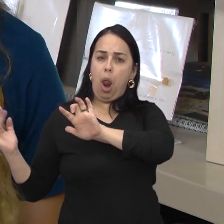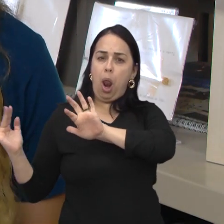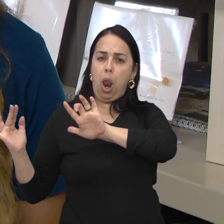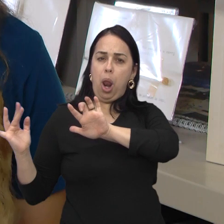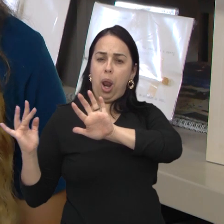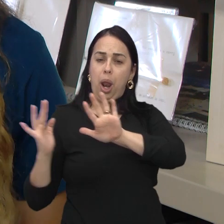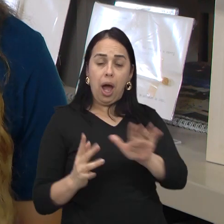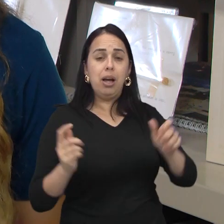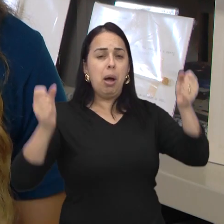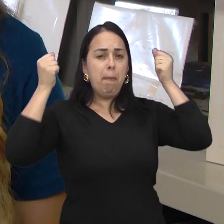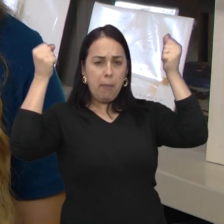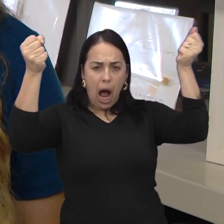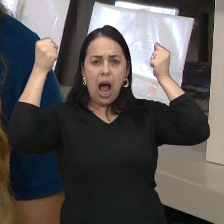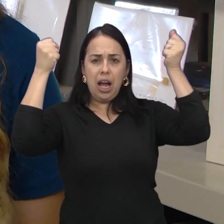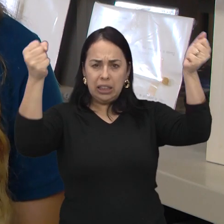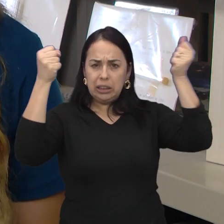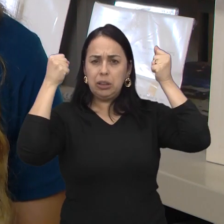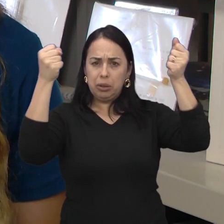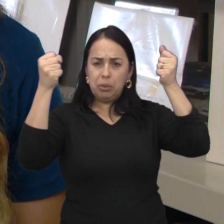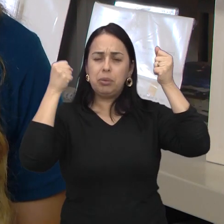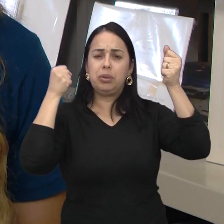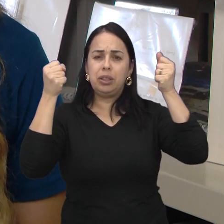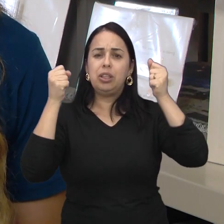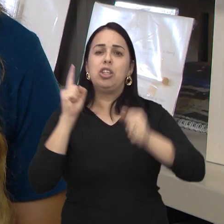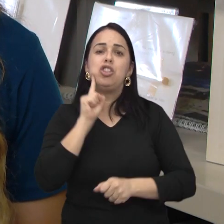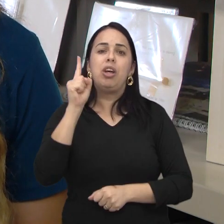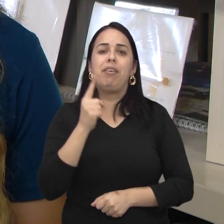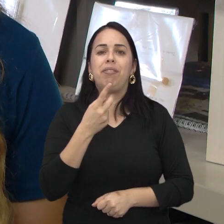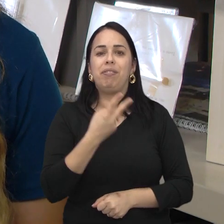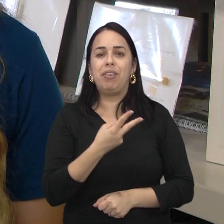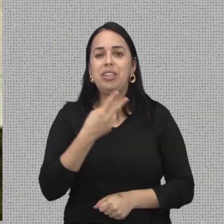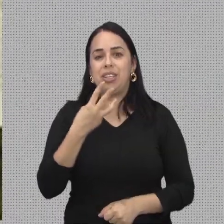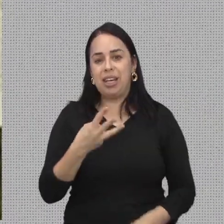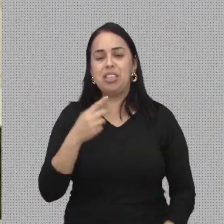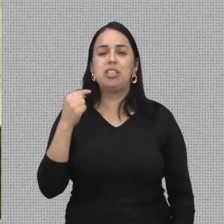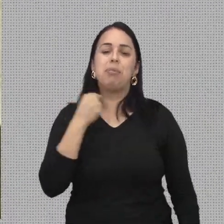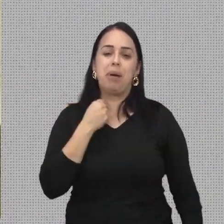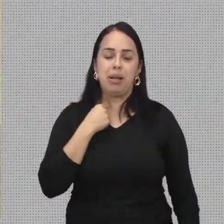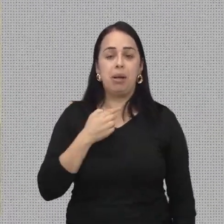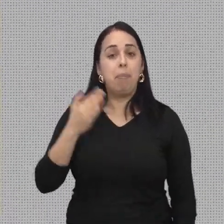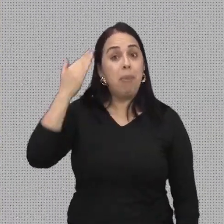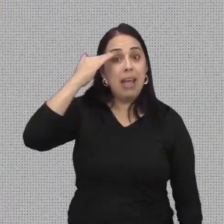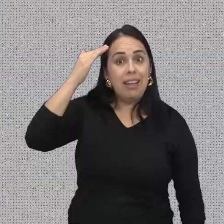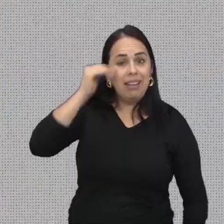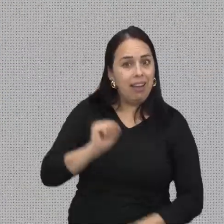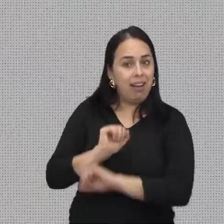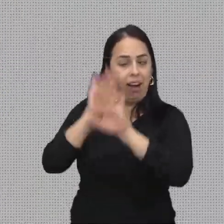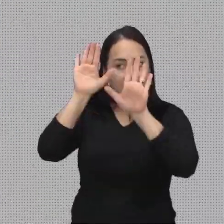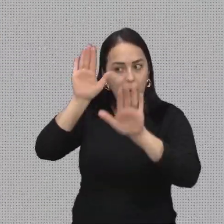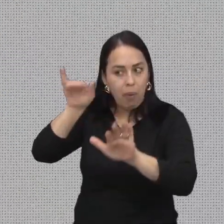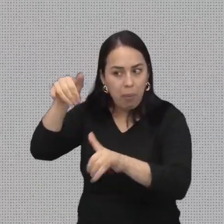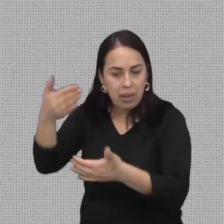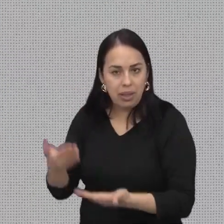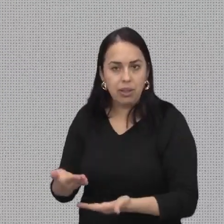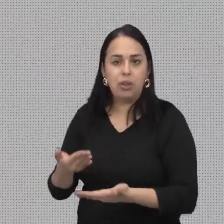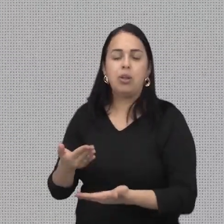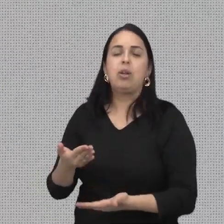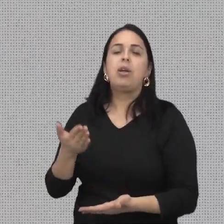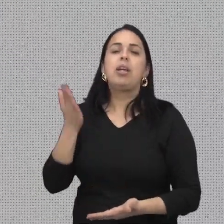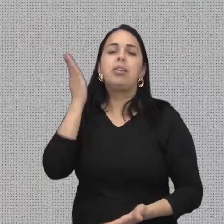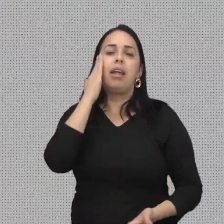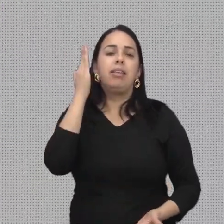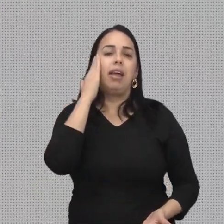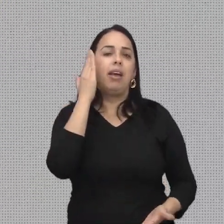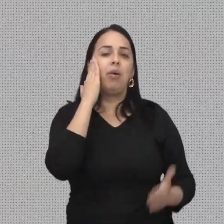outras pessoas que estavam lá em São Paulo, participaram desse movimento no dia 23 de maio. Para entender o peso da homenagem, é preciso conhecer o